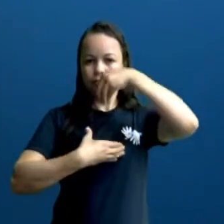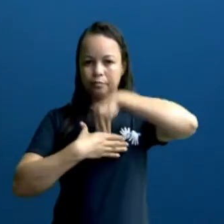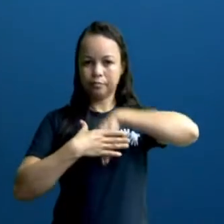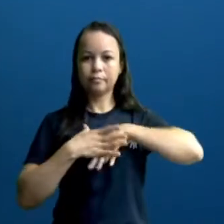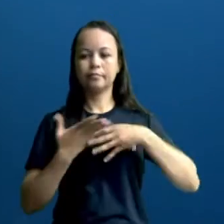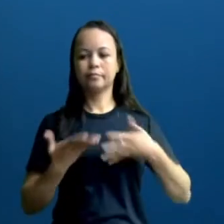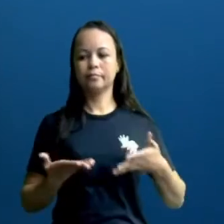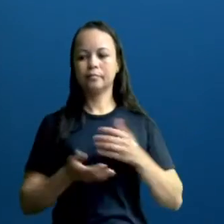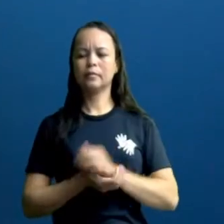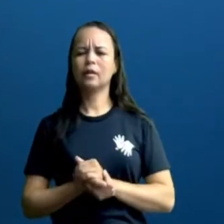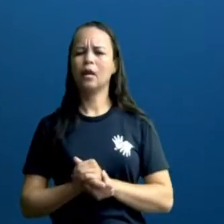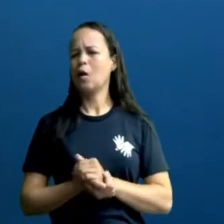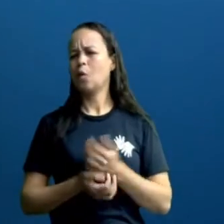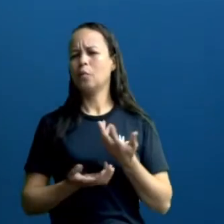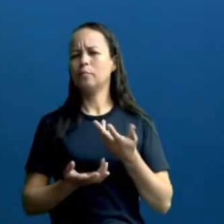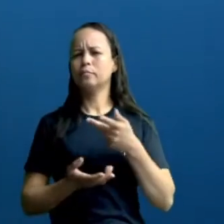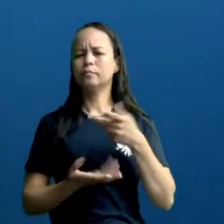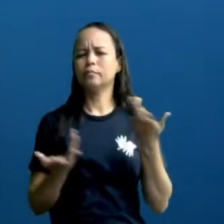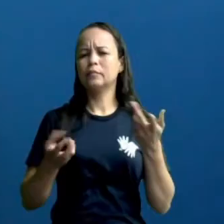Ou melhor, três palavrinhas.